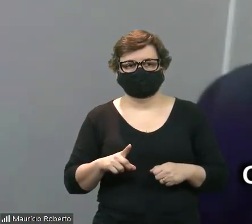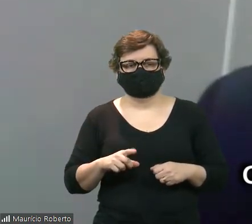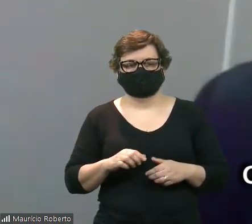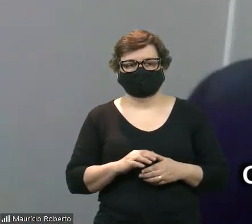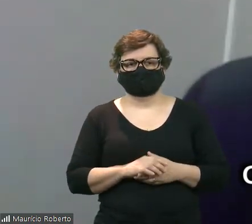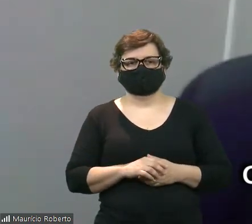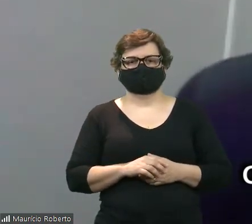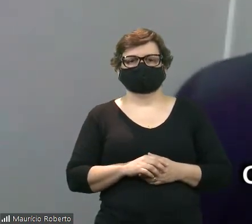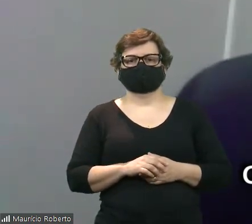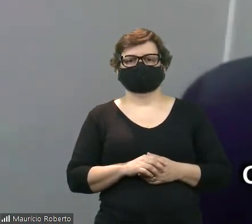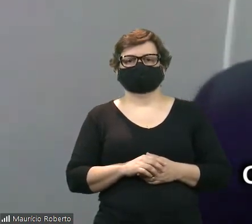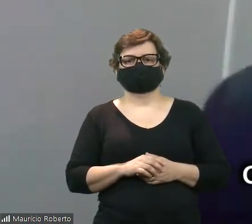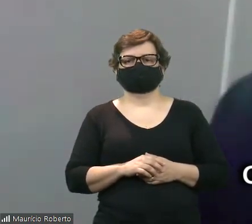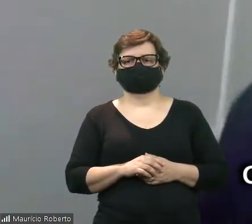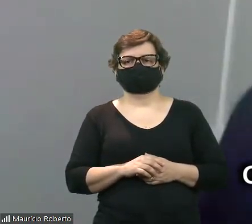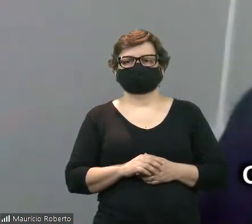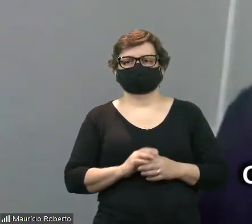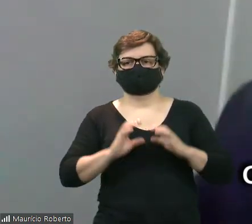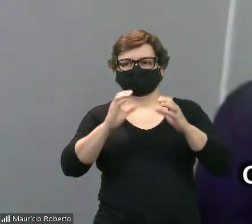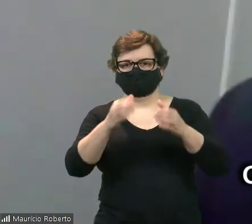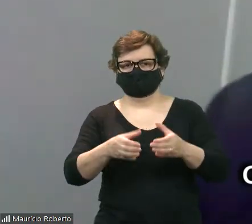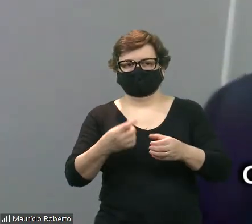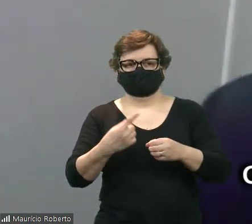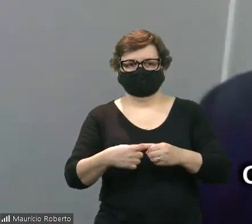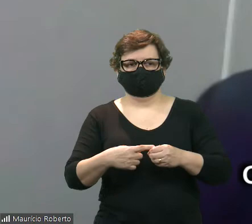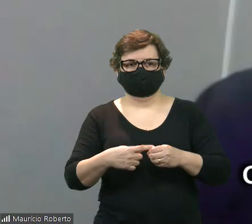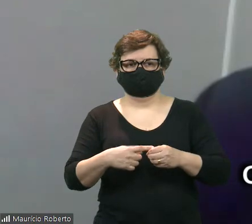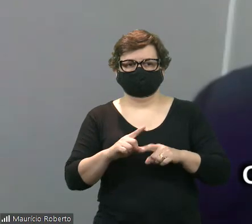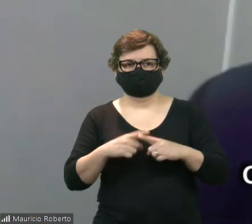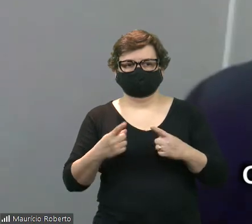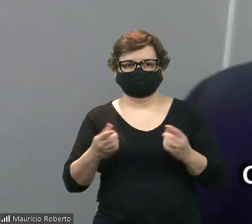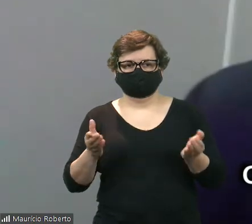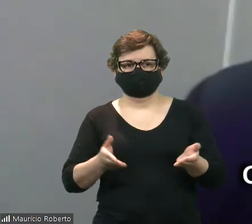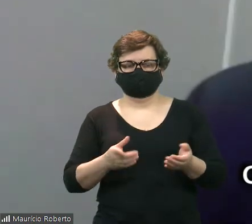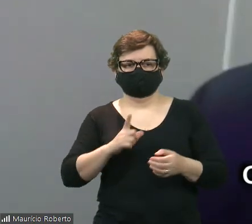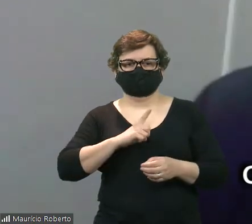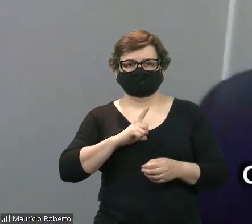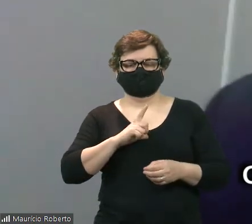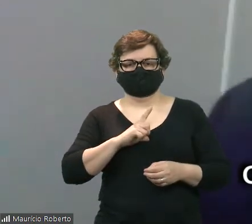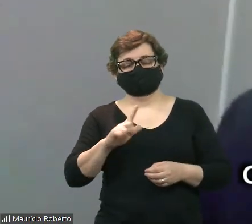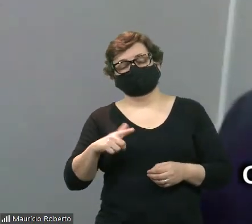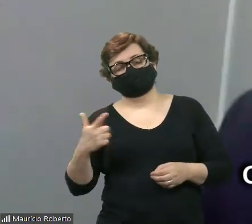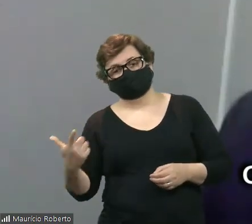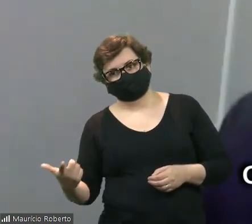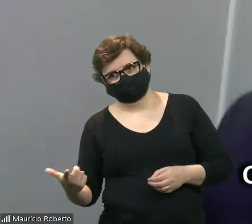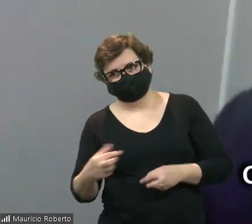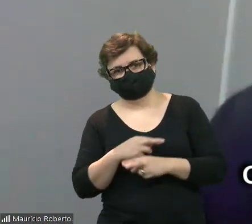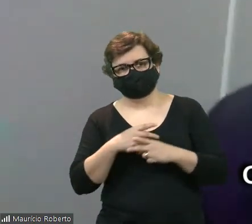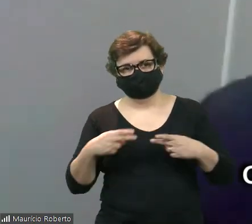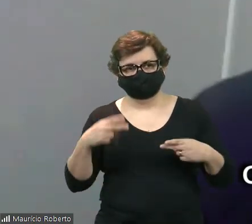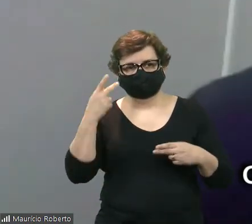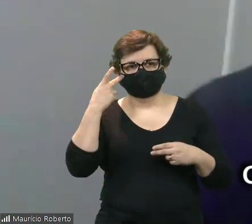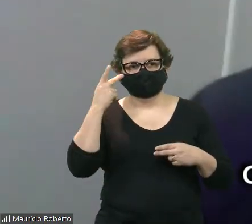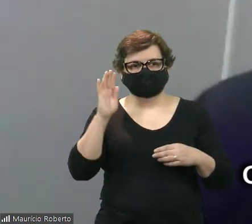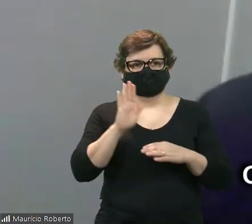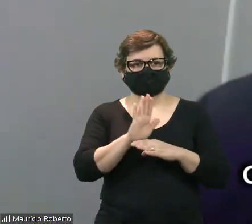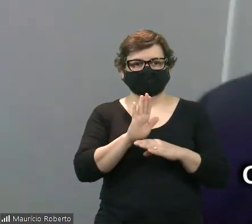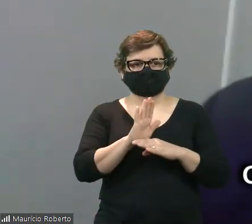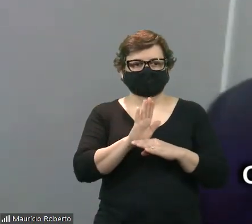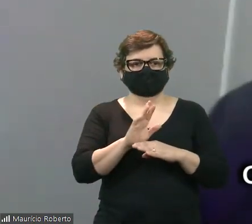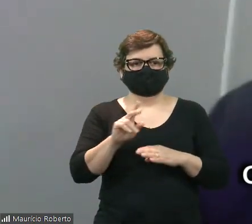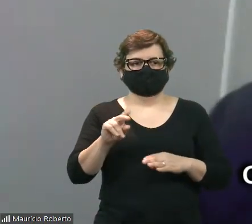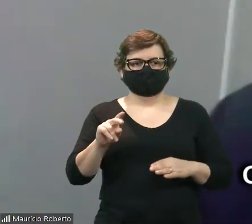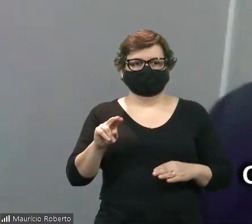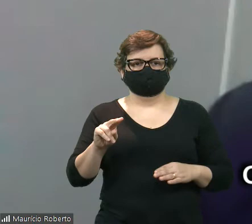convenientemente investido. Acho que nesse momento teria outras finalidades, né? Uma delas, por exemplo,